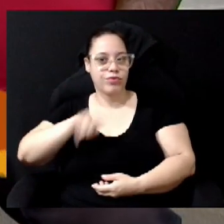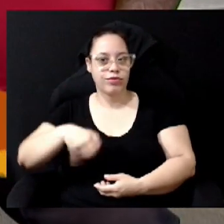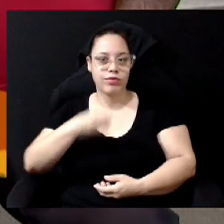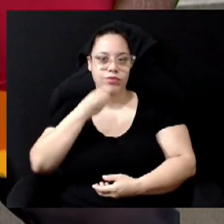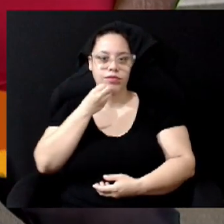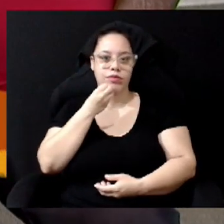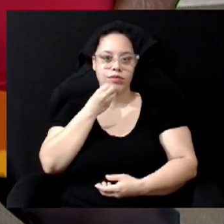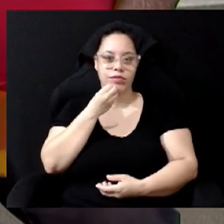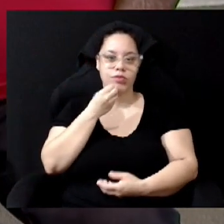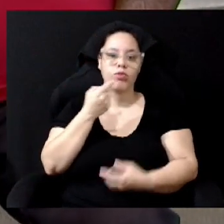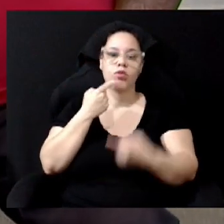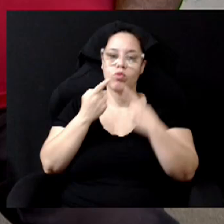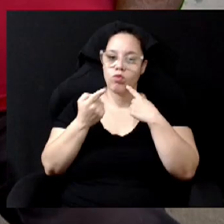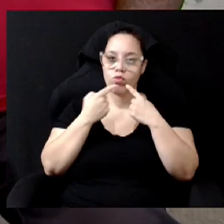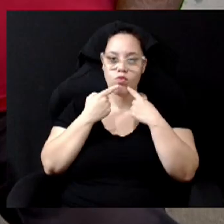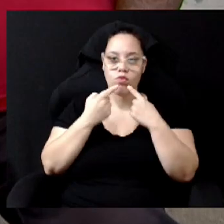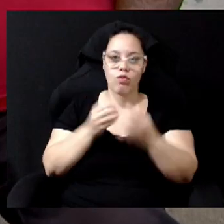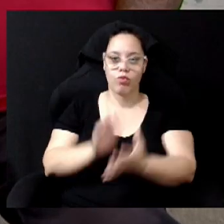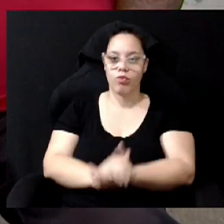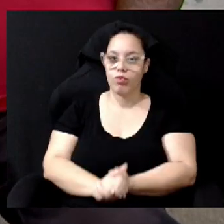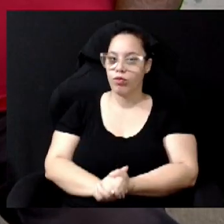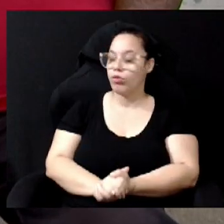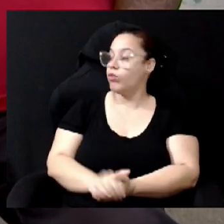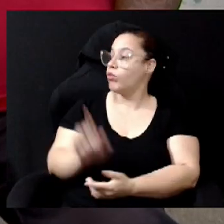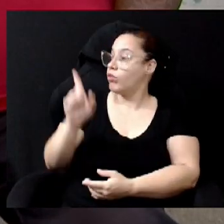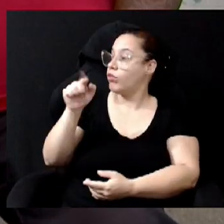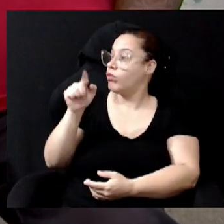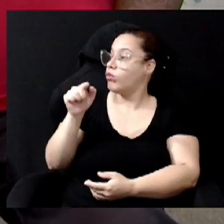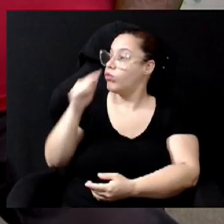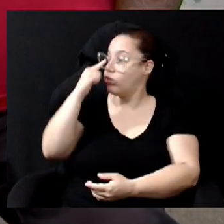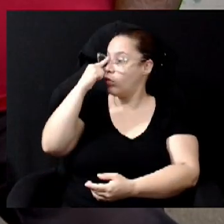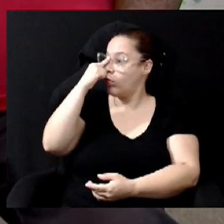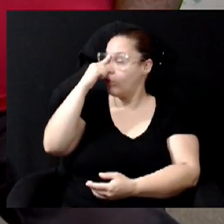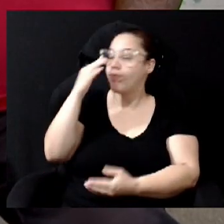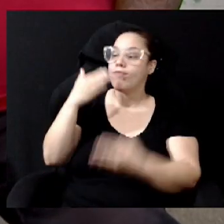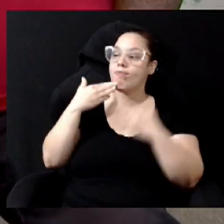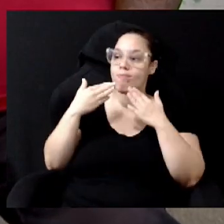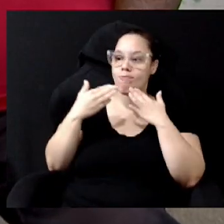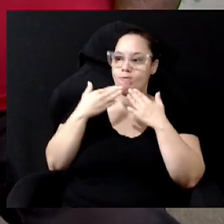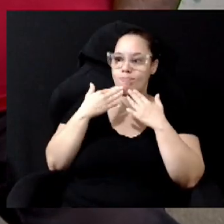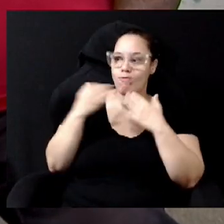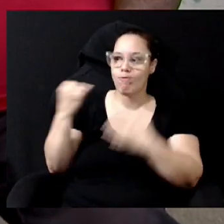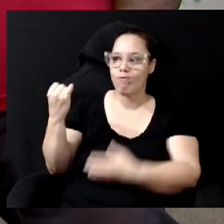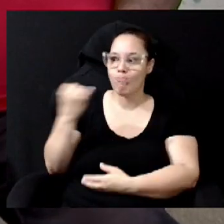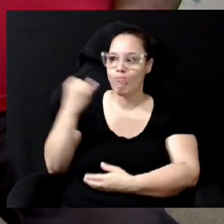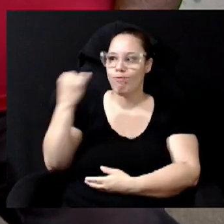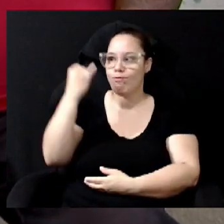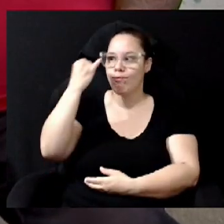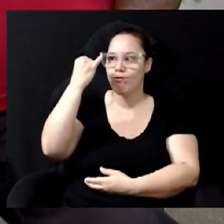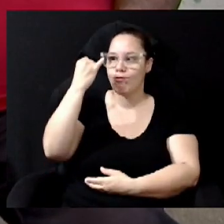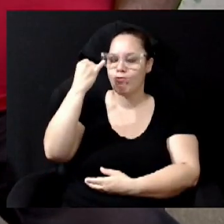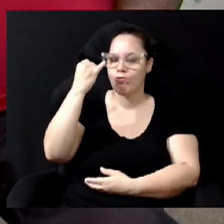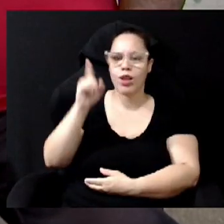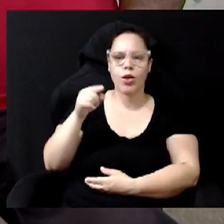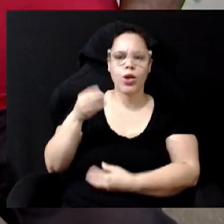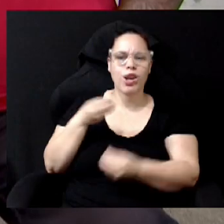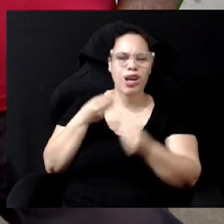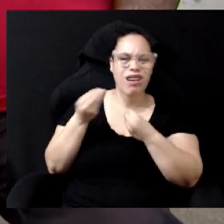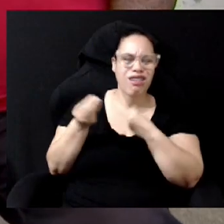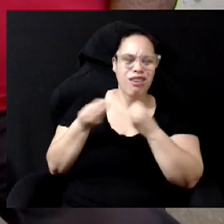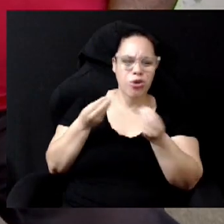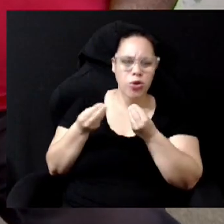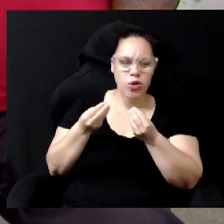bom bate-papo aqui. Bom, esse é certamente um assunto muito importante, né? Como que está essa situação?